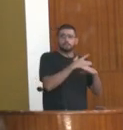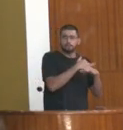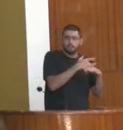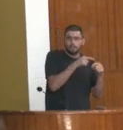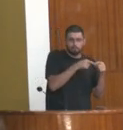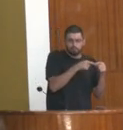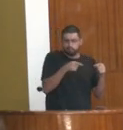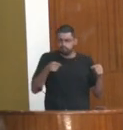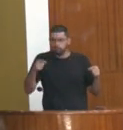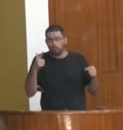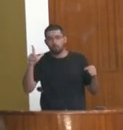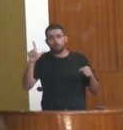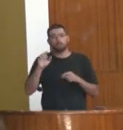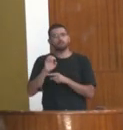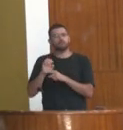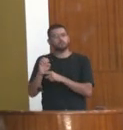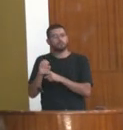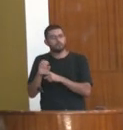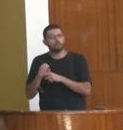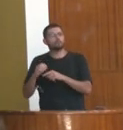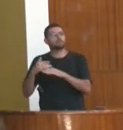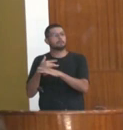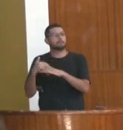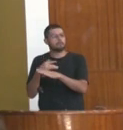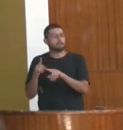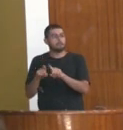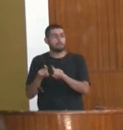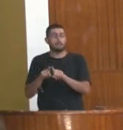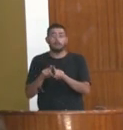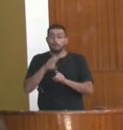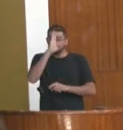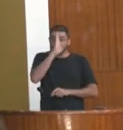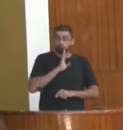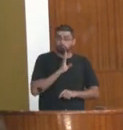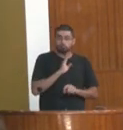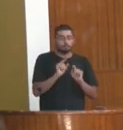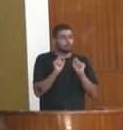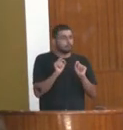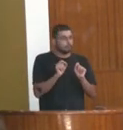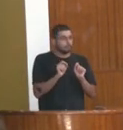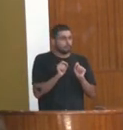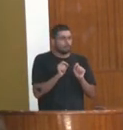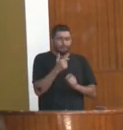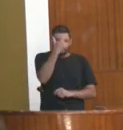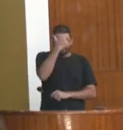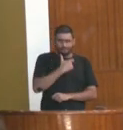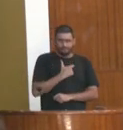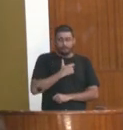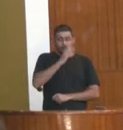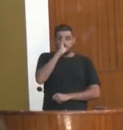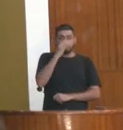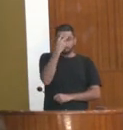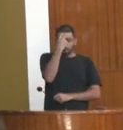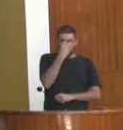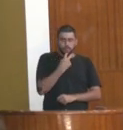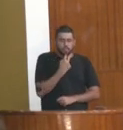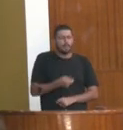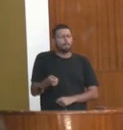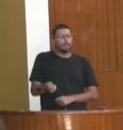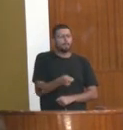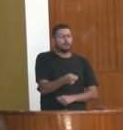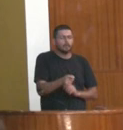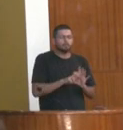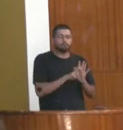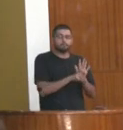para você ter e exercer esse direito à gratuidade, não basta eu ser cego e andar de bengala, não basta andar de cadeira